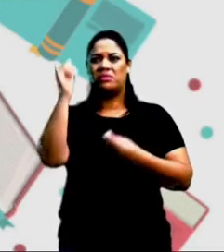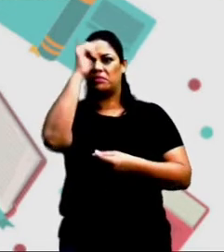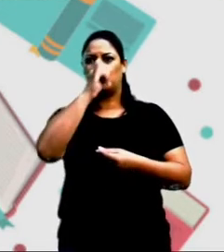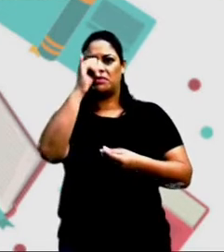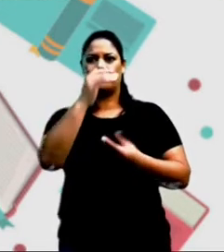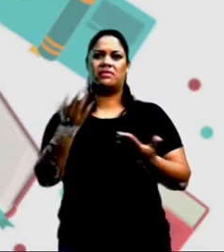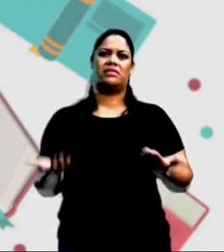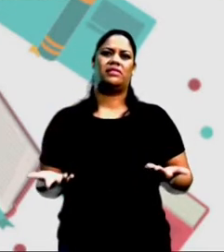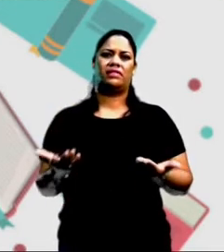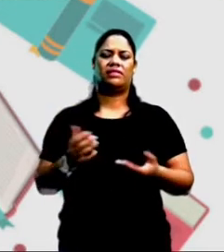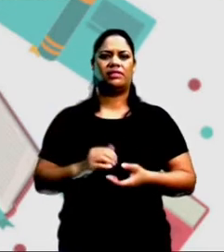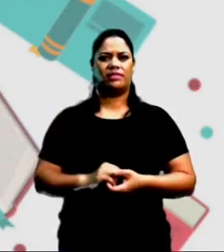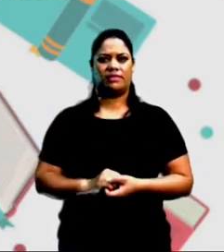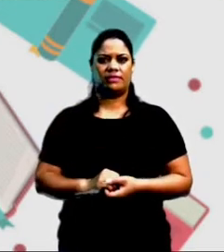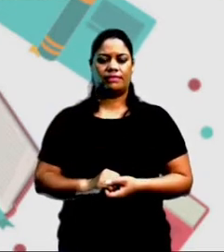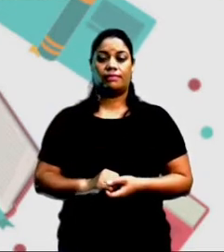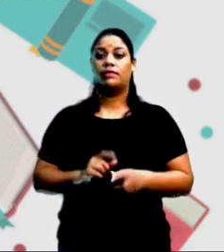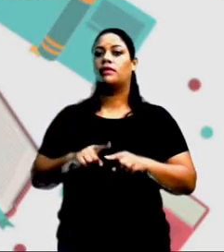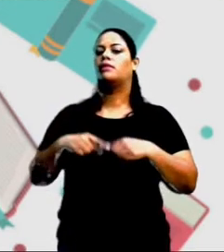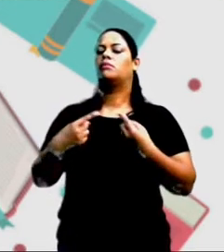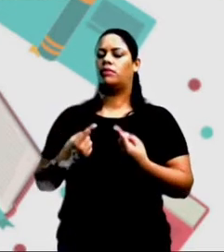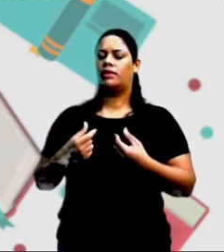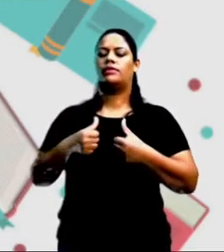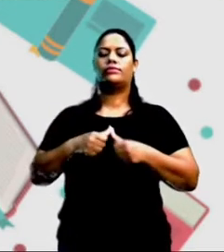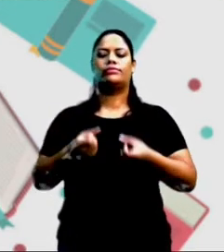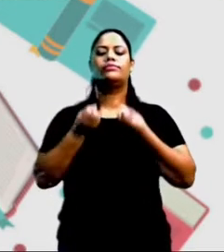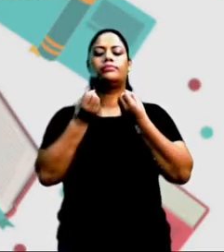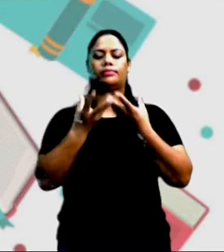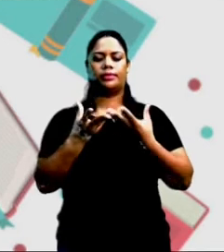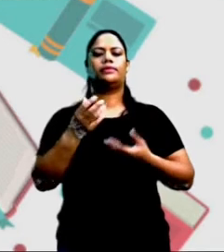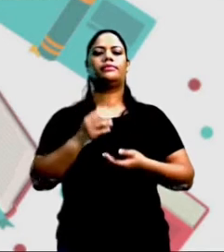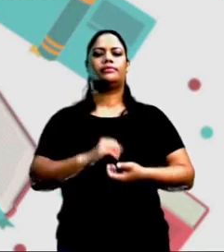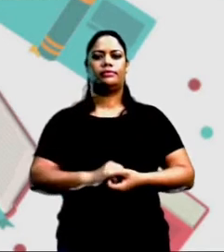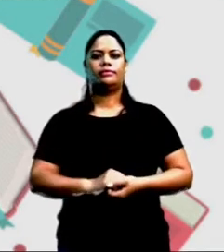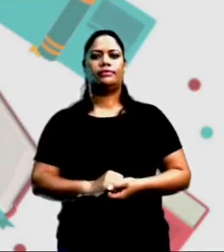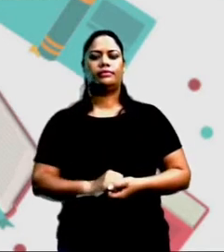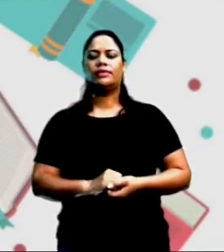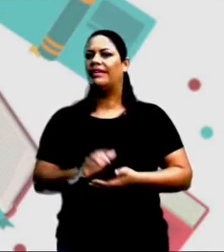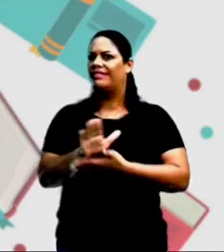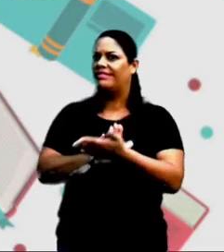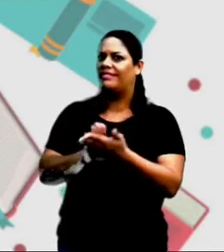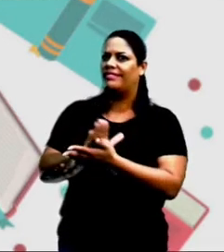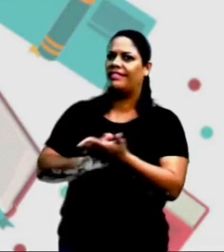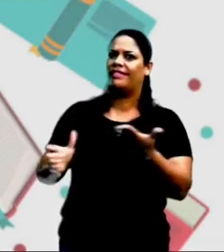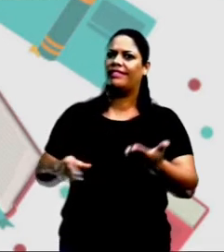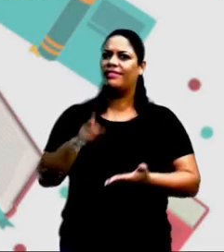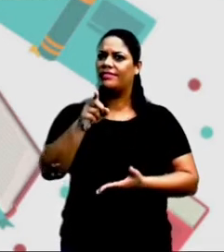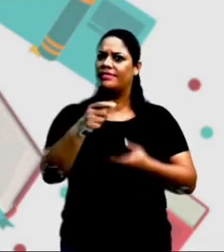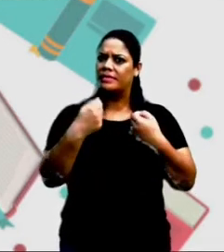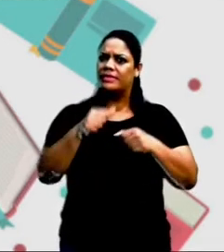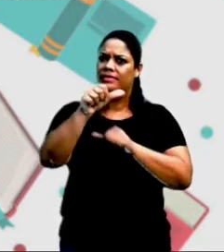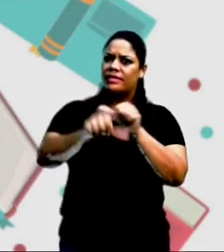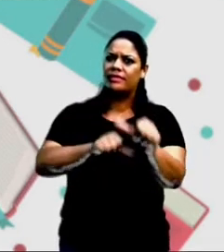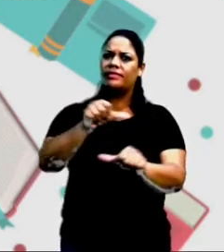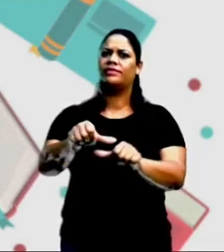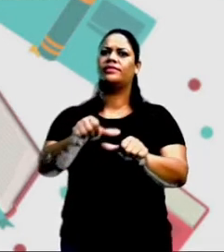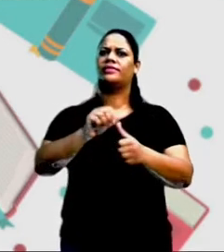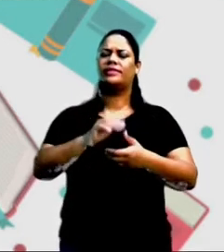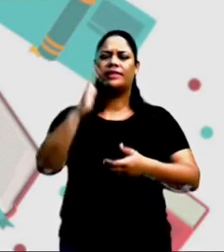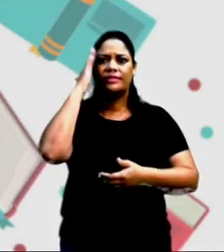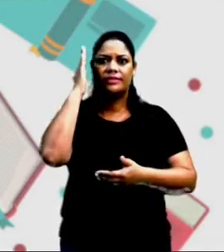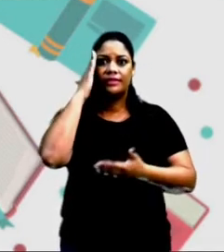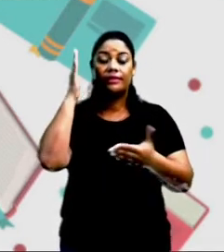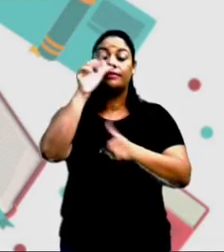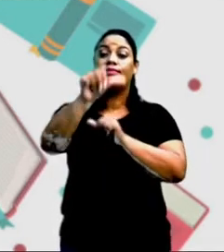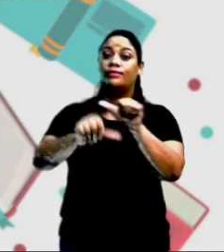bobo, ingênuo. Mas estou bem assim. Que nada. Você tem que mudar,